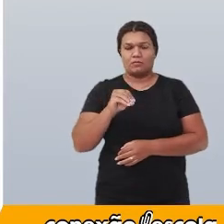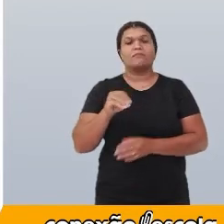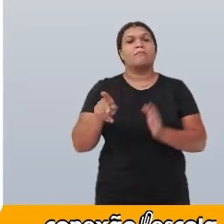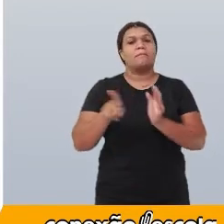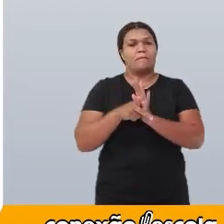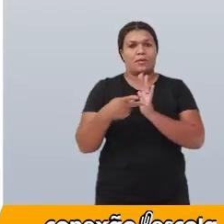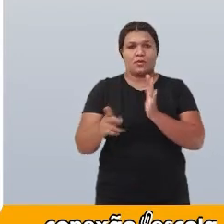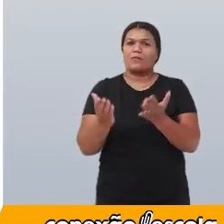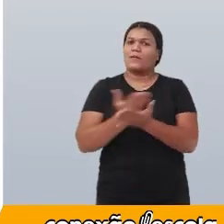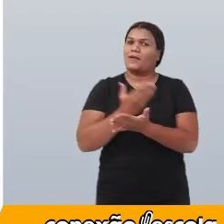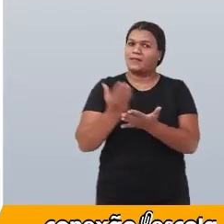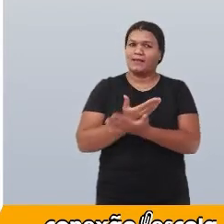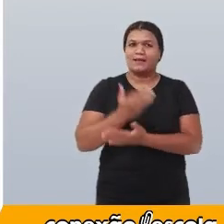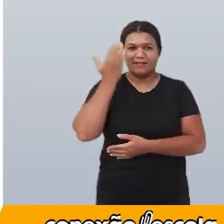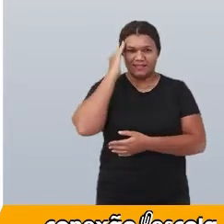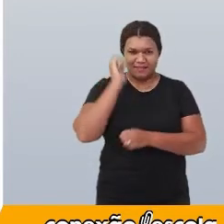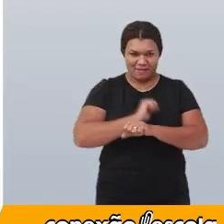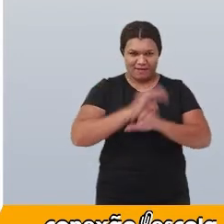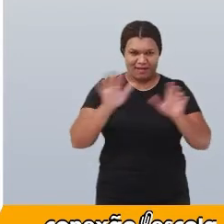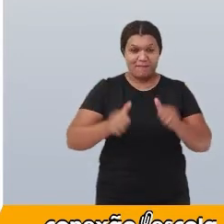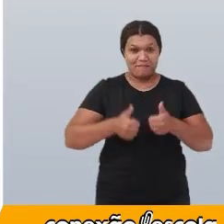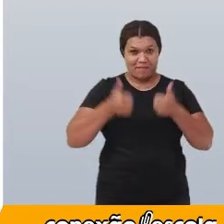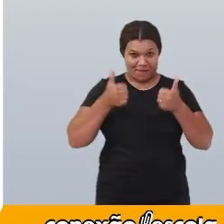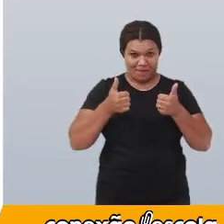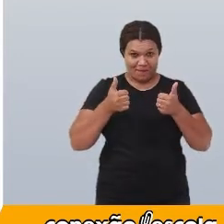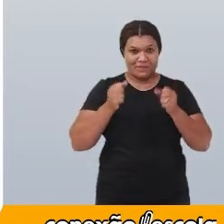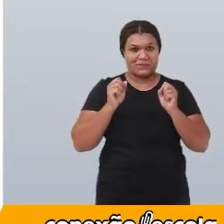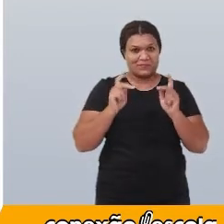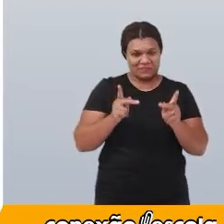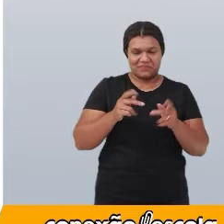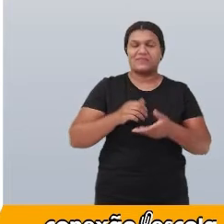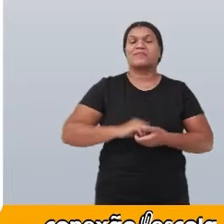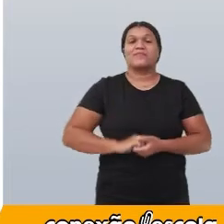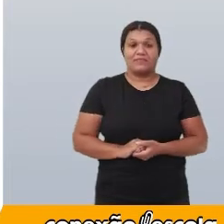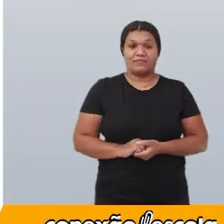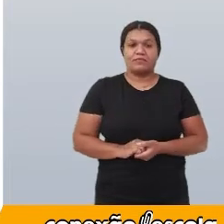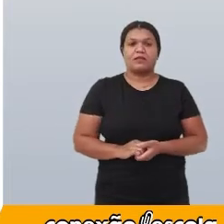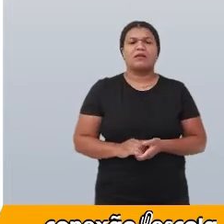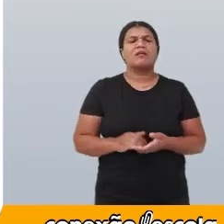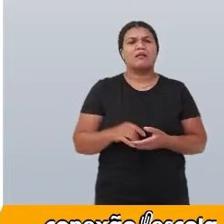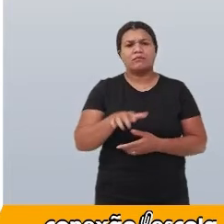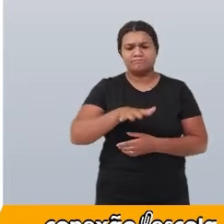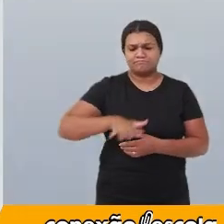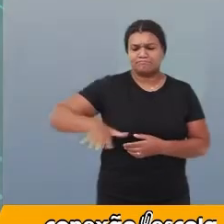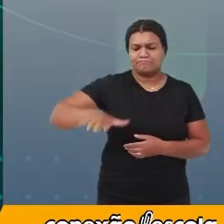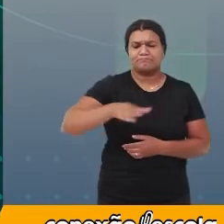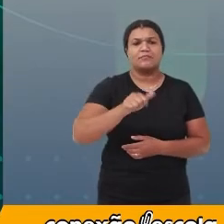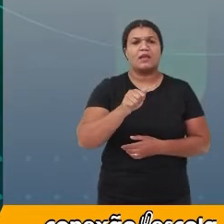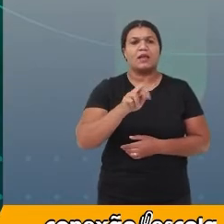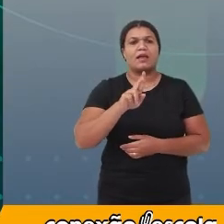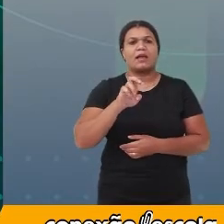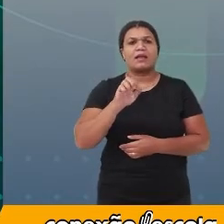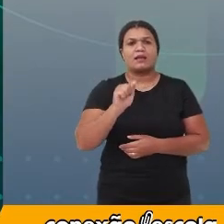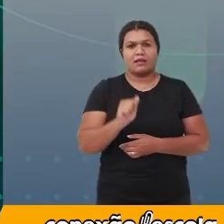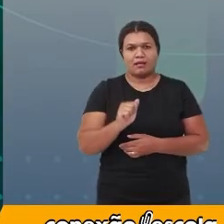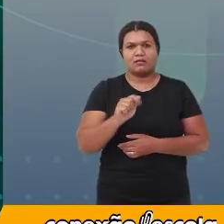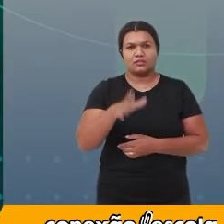caderno. Agora ficou melhor de compreender, não ficou? E área? Você já entendeu o que é